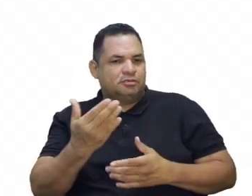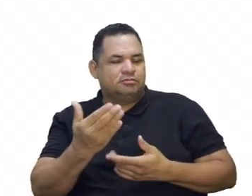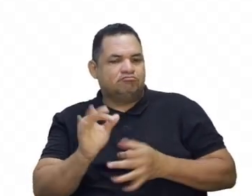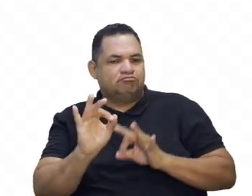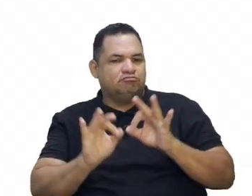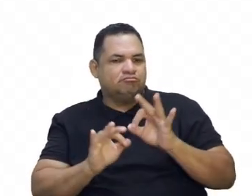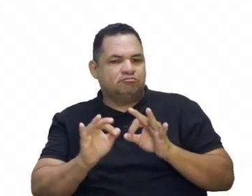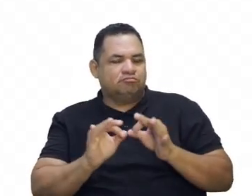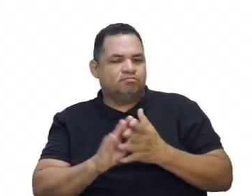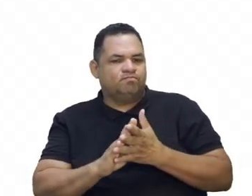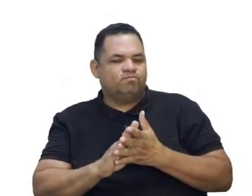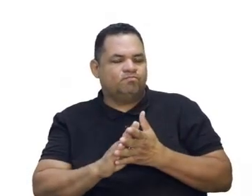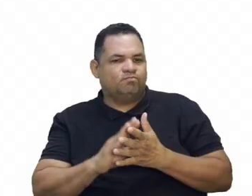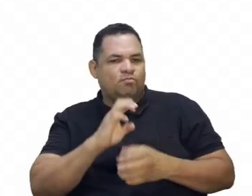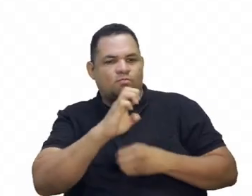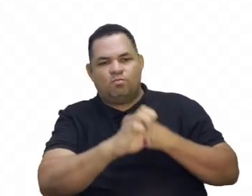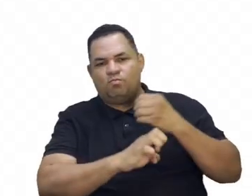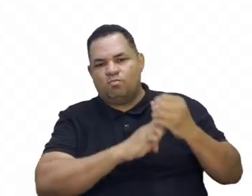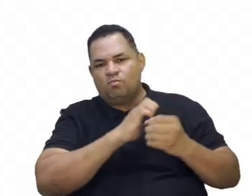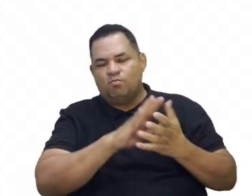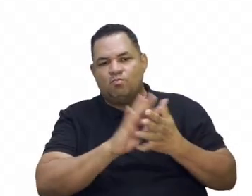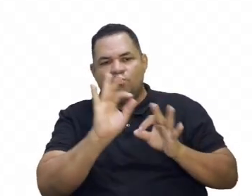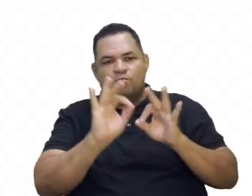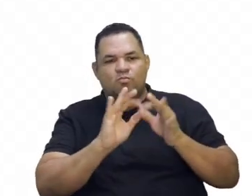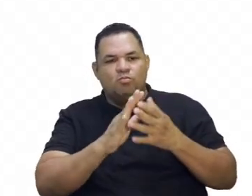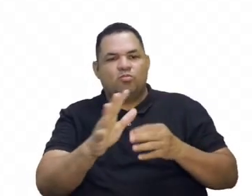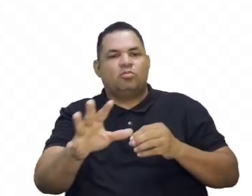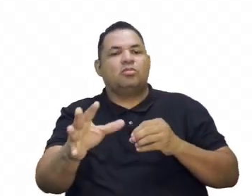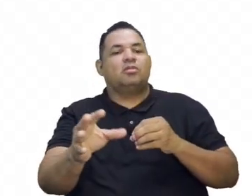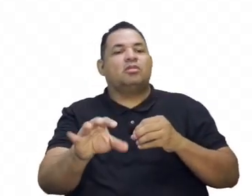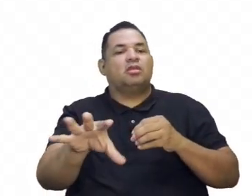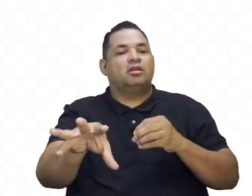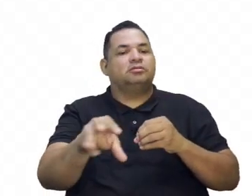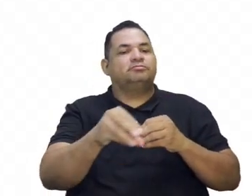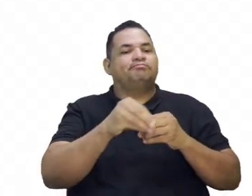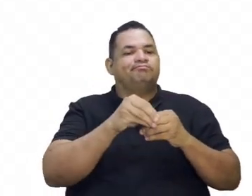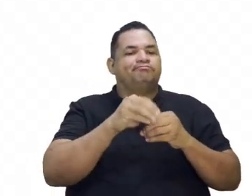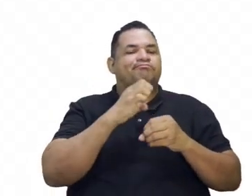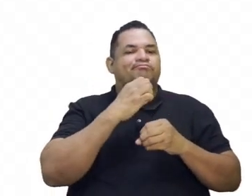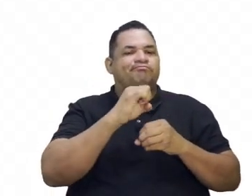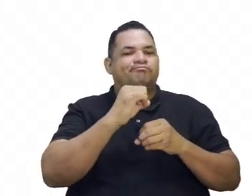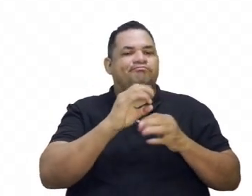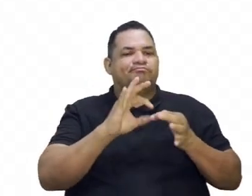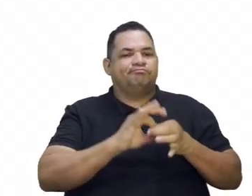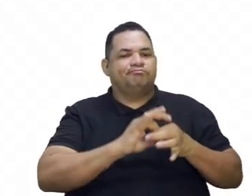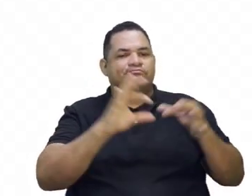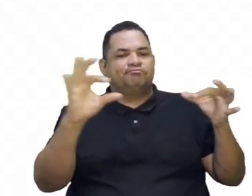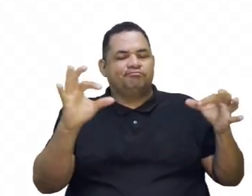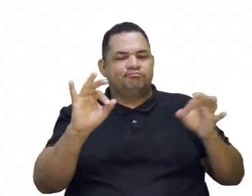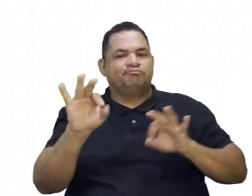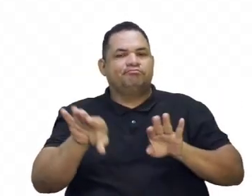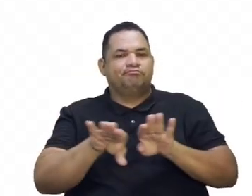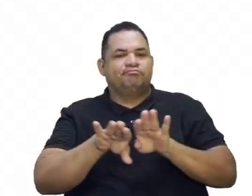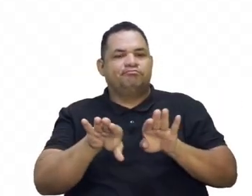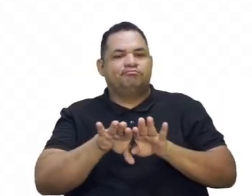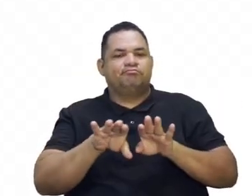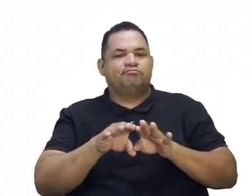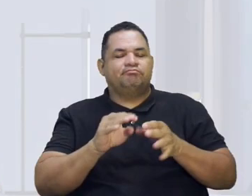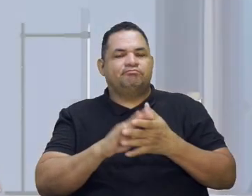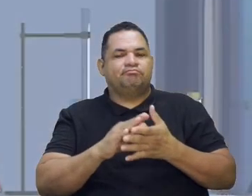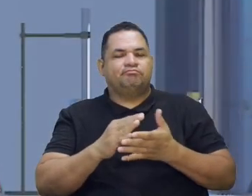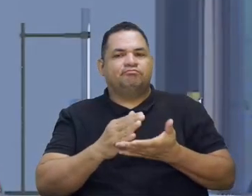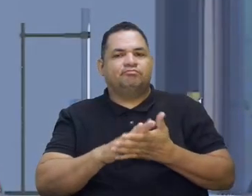onde os elétrons de determinados átomos recebiam energia e liberavam essa energia